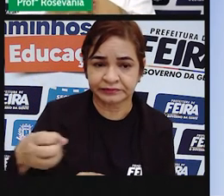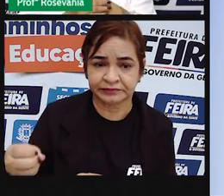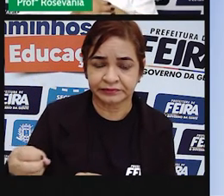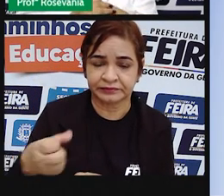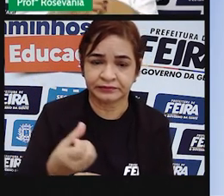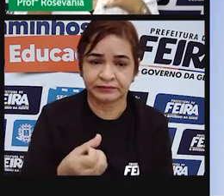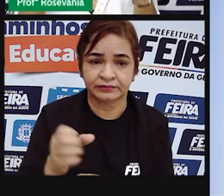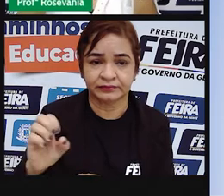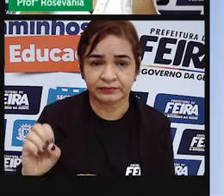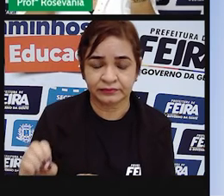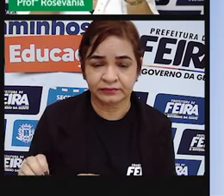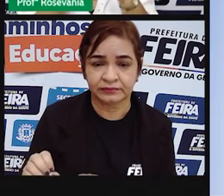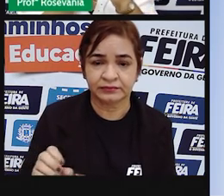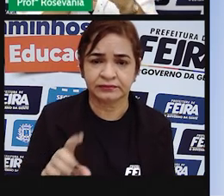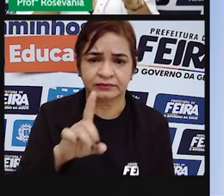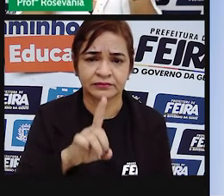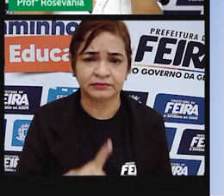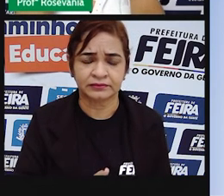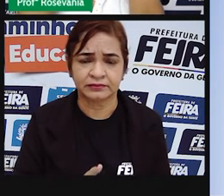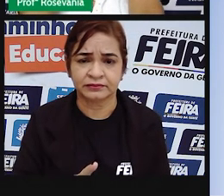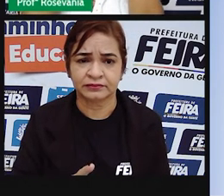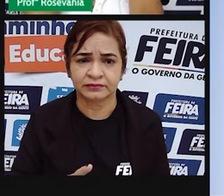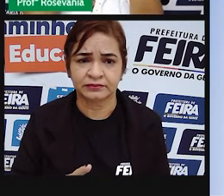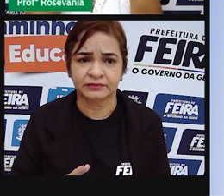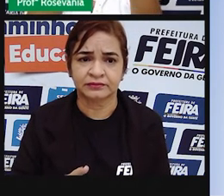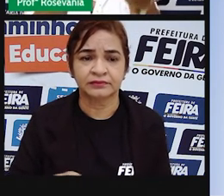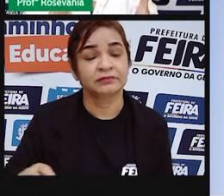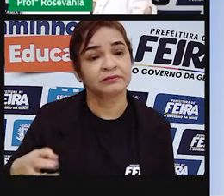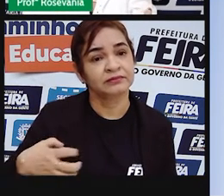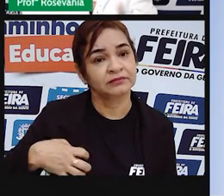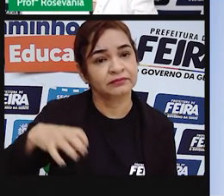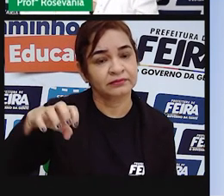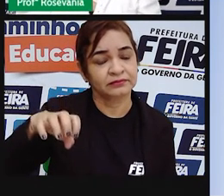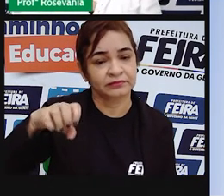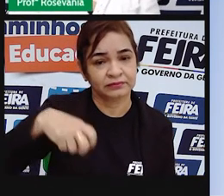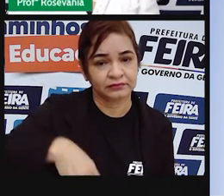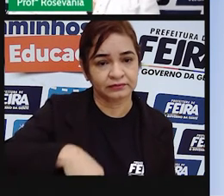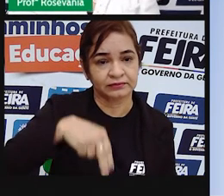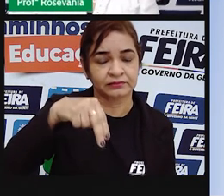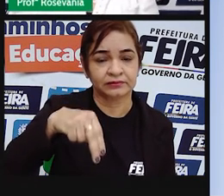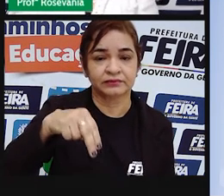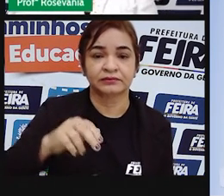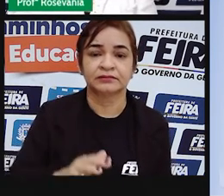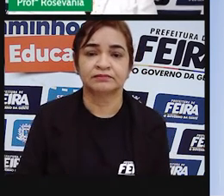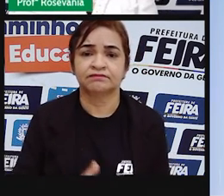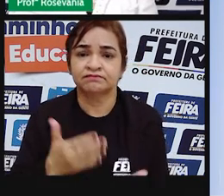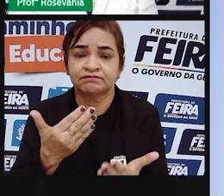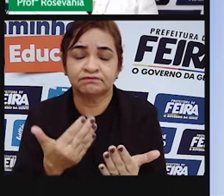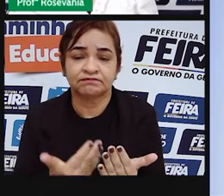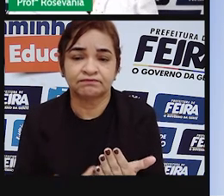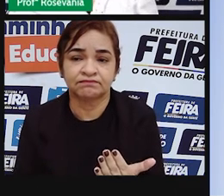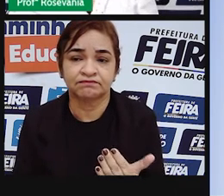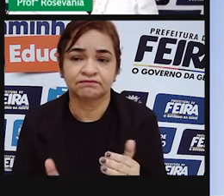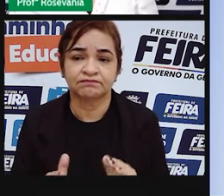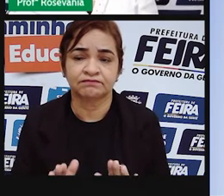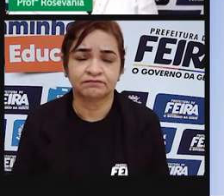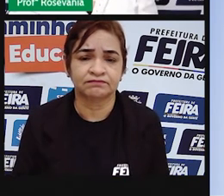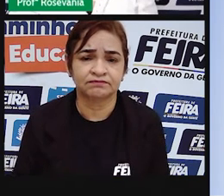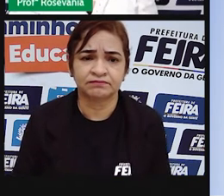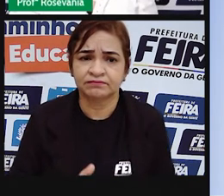40 a 60 o nordeste foi um espaço de repulsão então ele perdeu